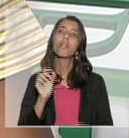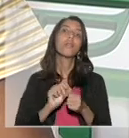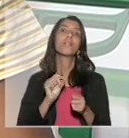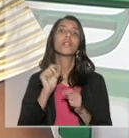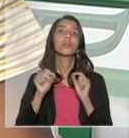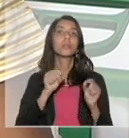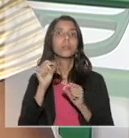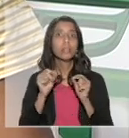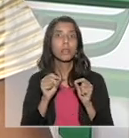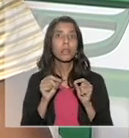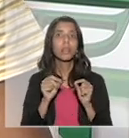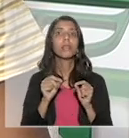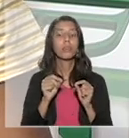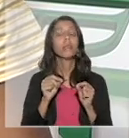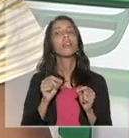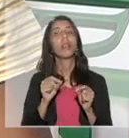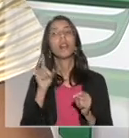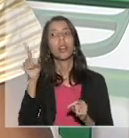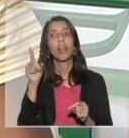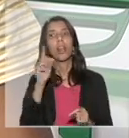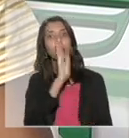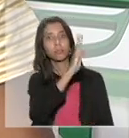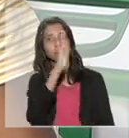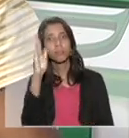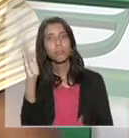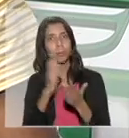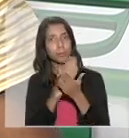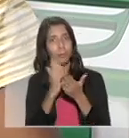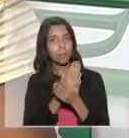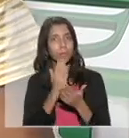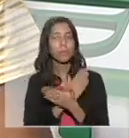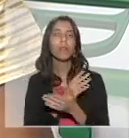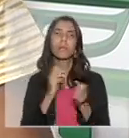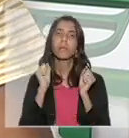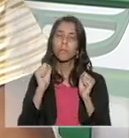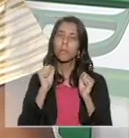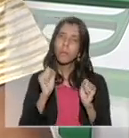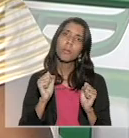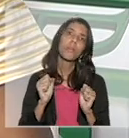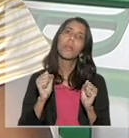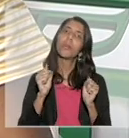que ela pôde fazer foi uma biblioteca, onde eles poderiam